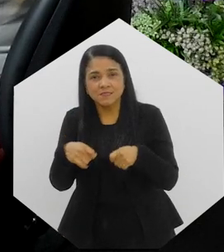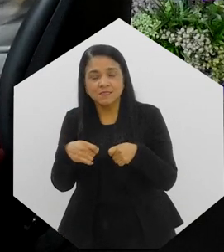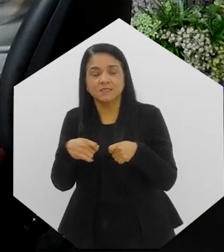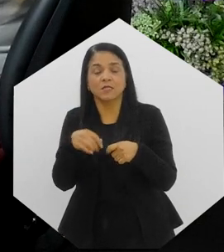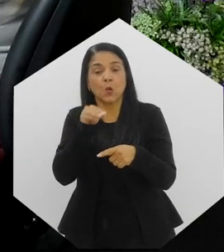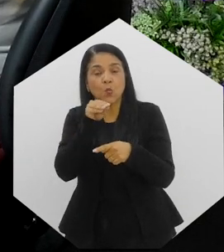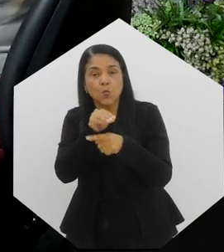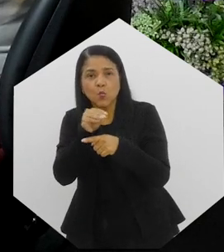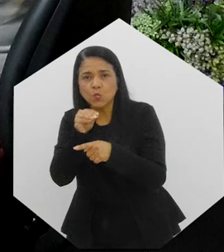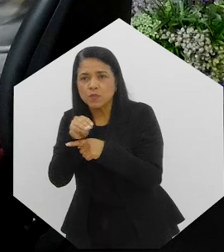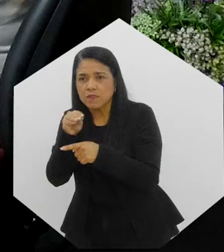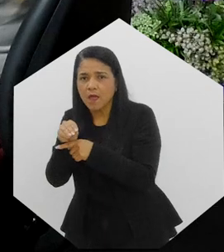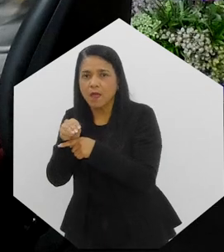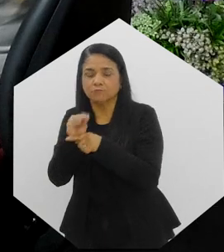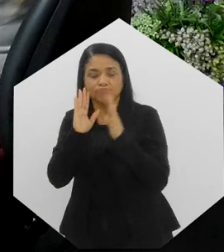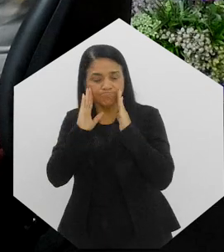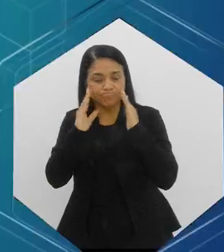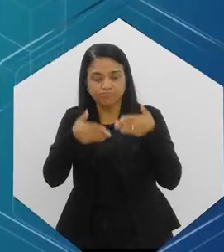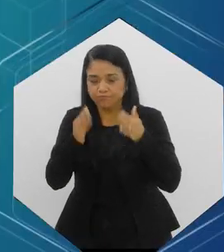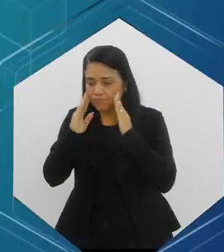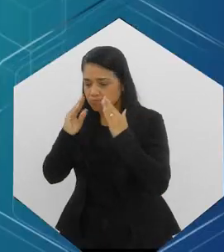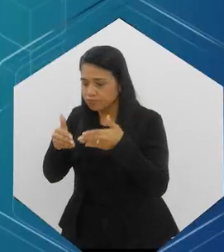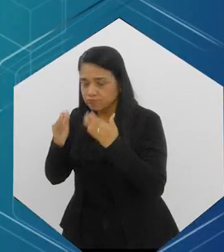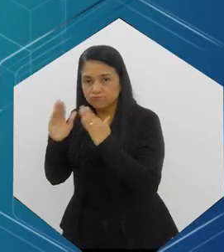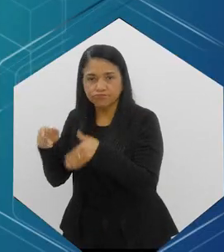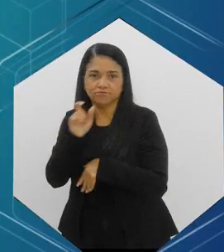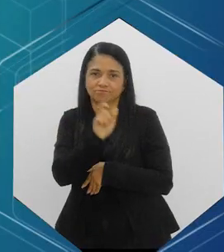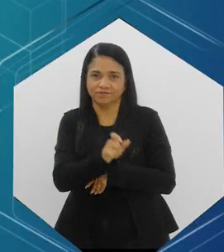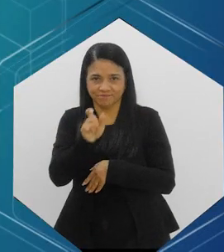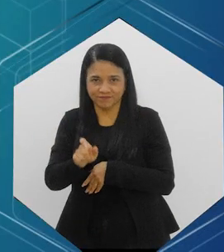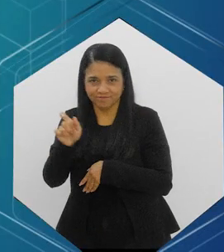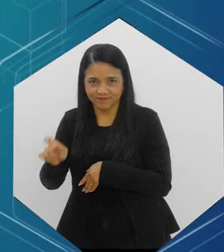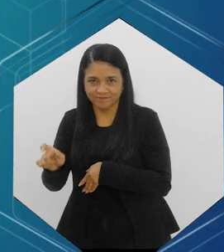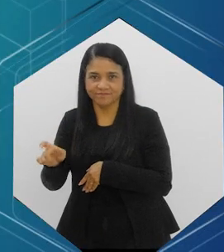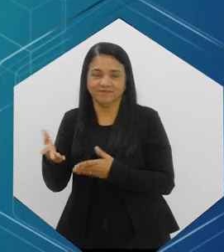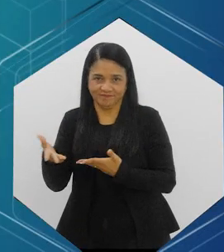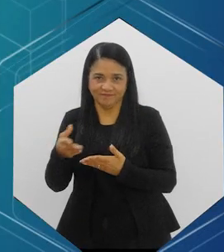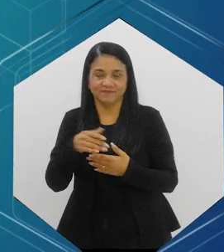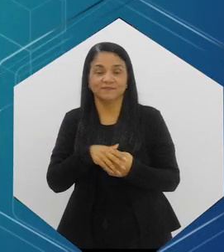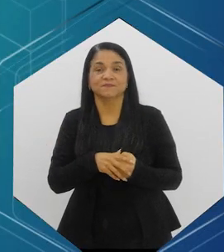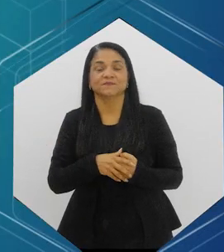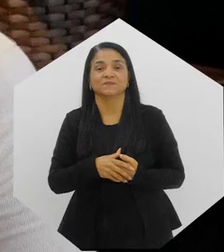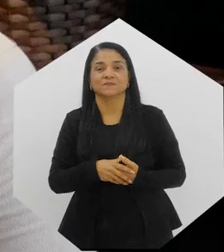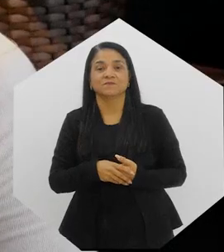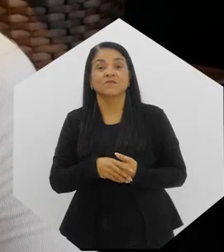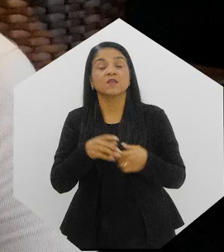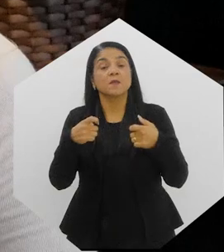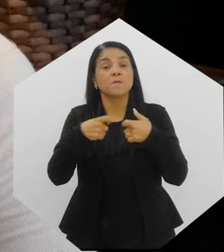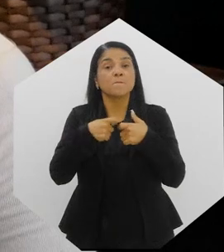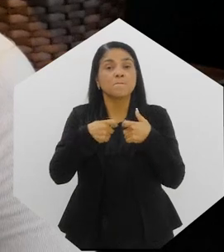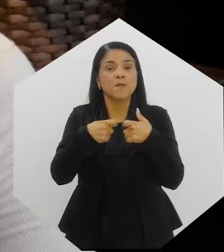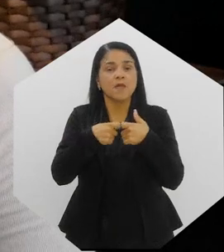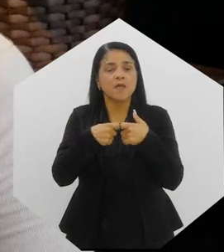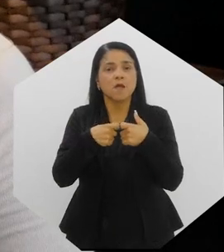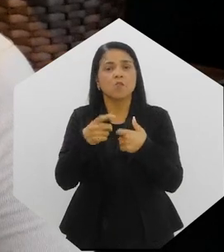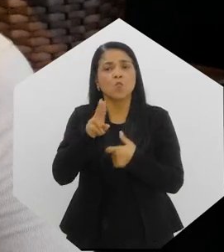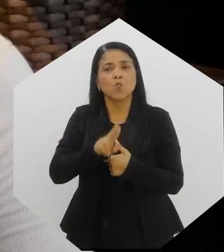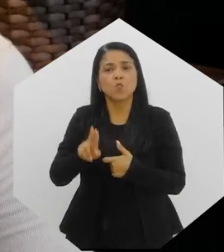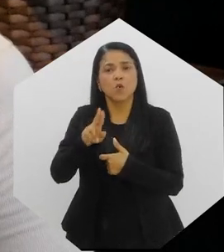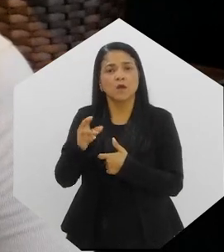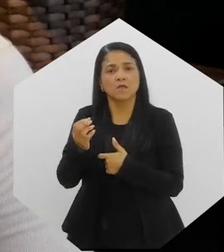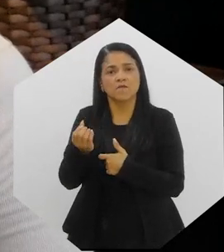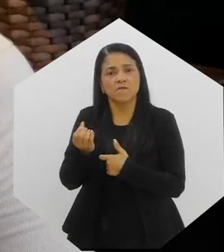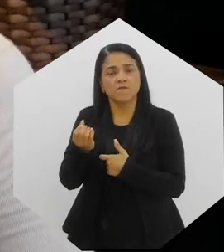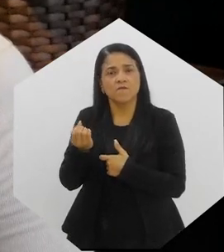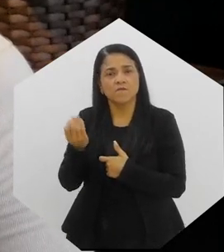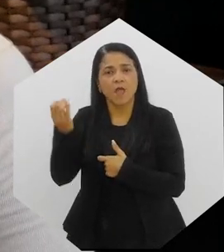cada profilaxia vai ser adequada para um determinado tipo de paciente. E essas meias usadas em viagens,